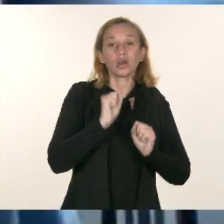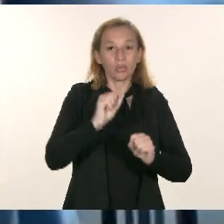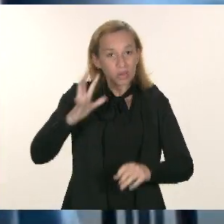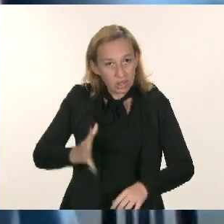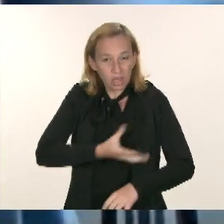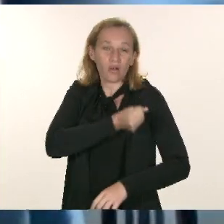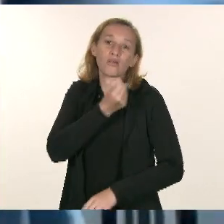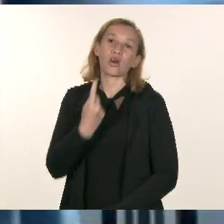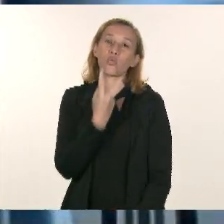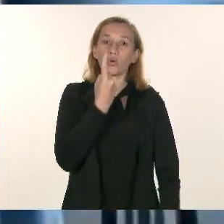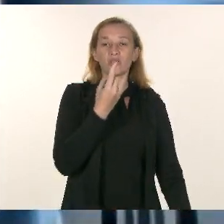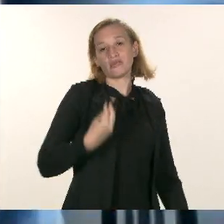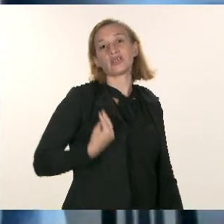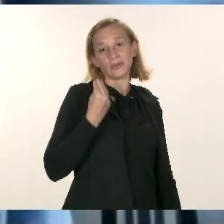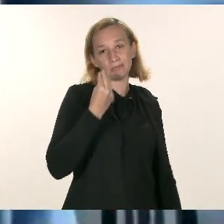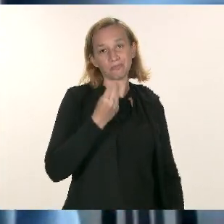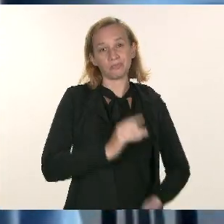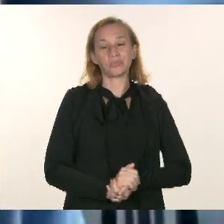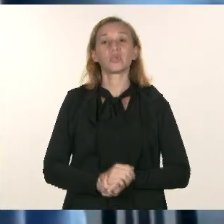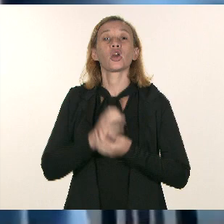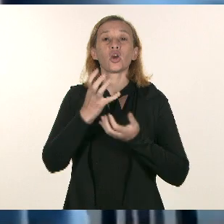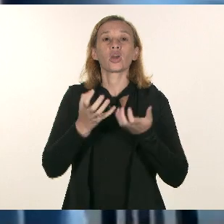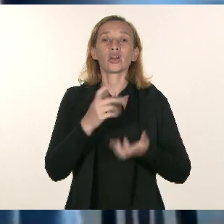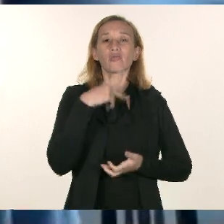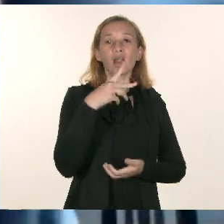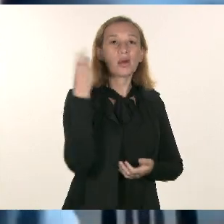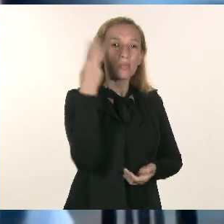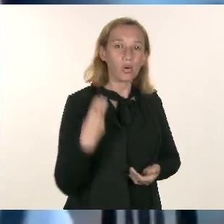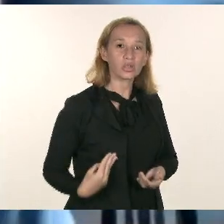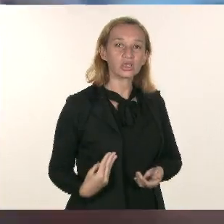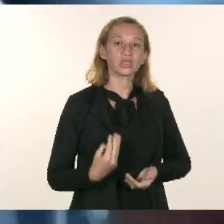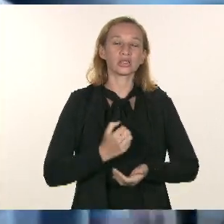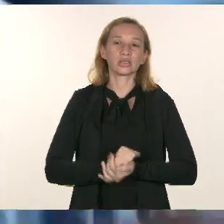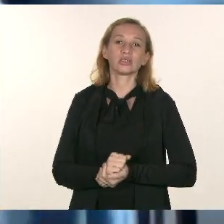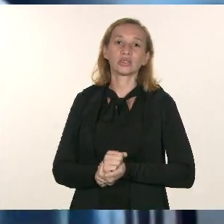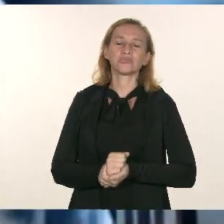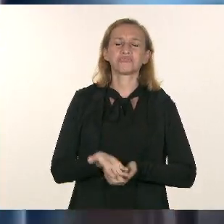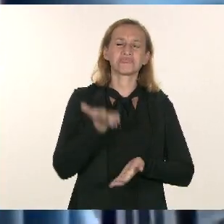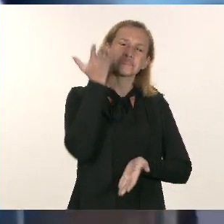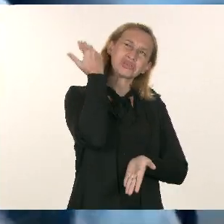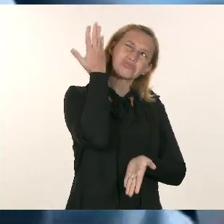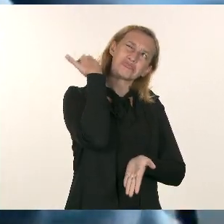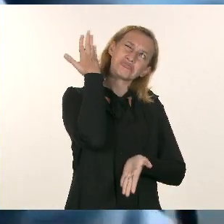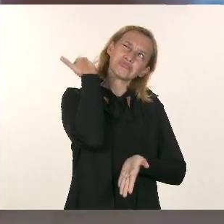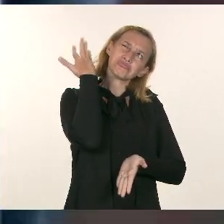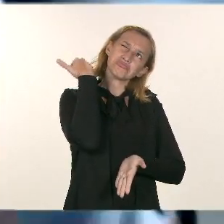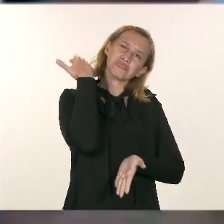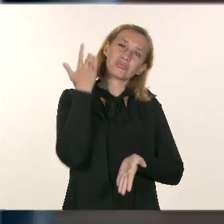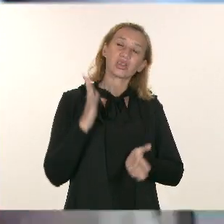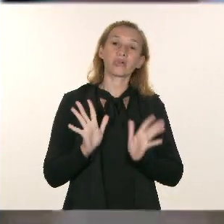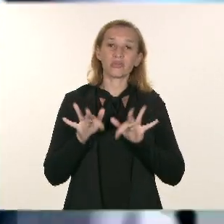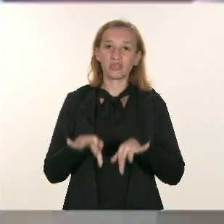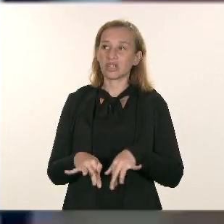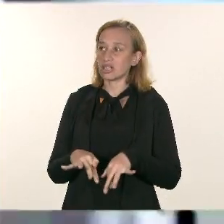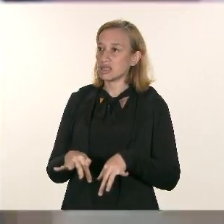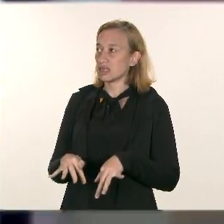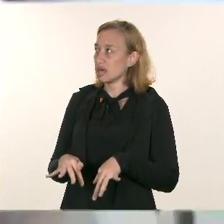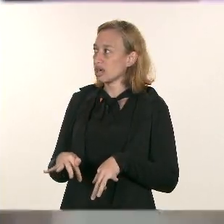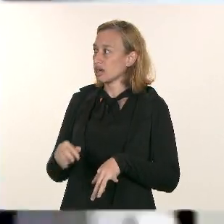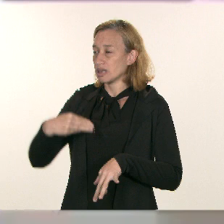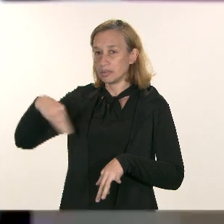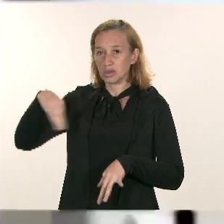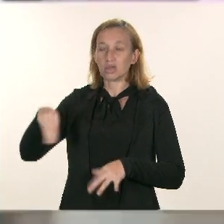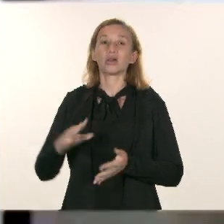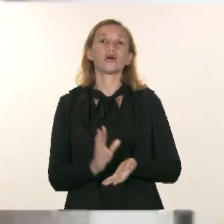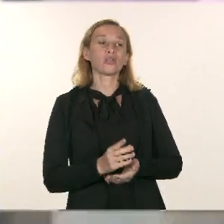vida. Eu quero dizer, Mônica, que no passado... Para concluir, por favor, Mink.